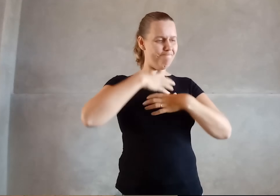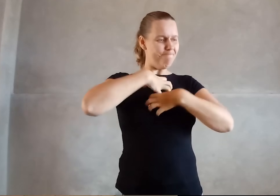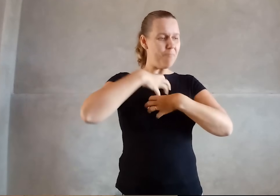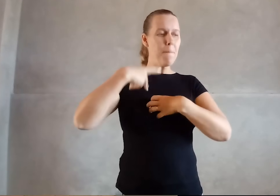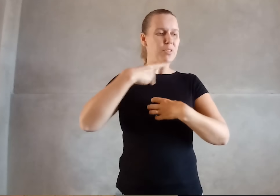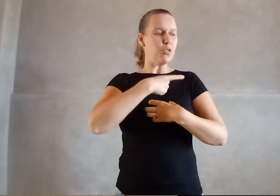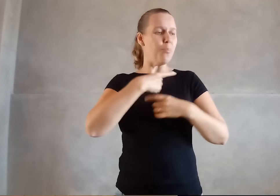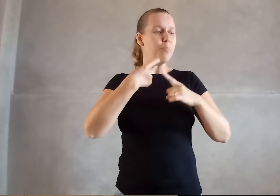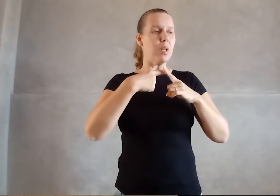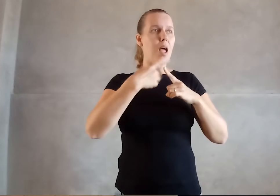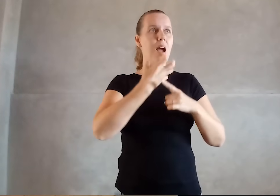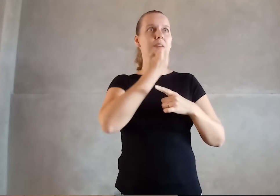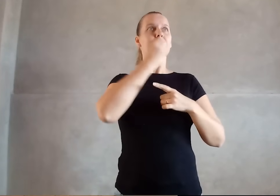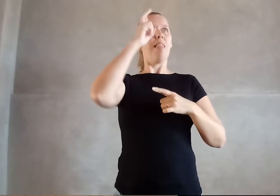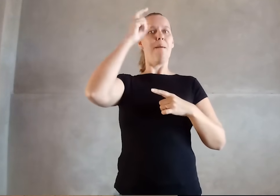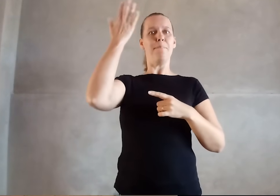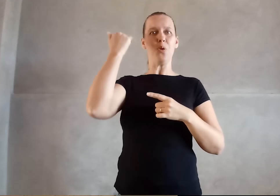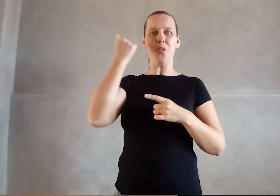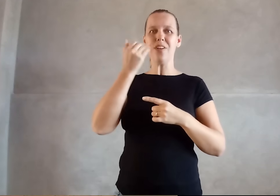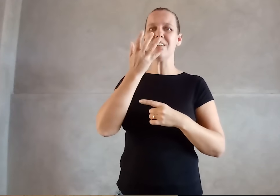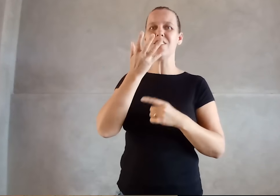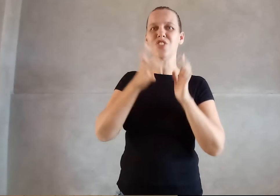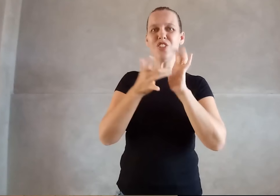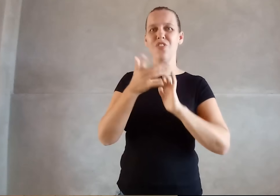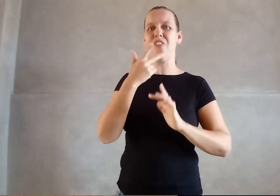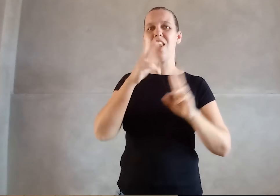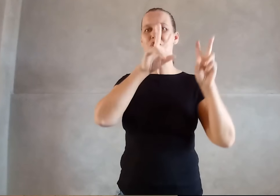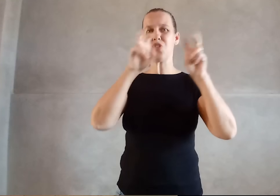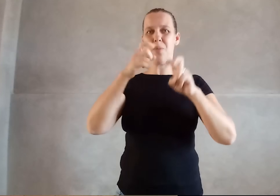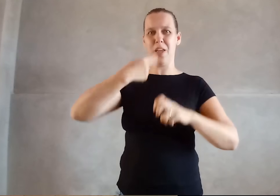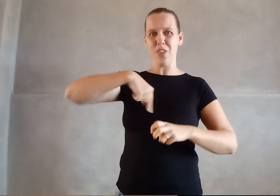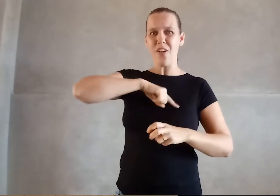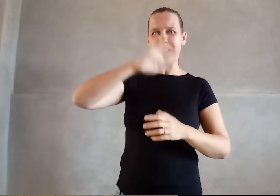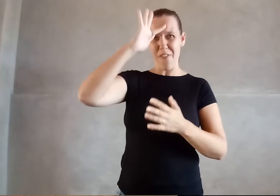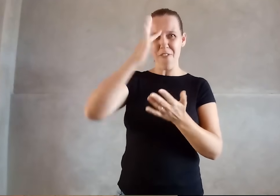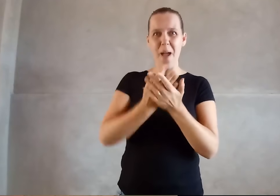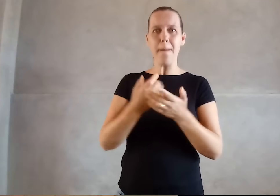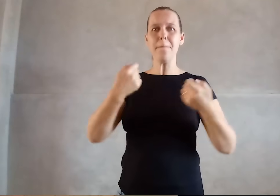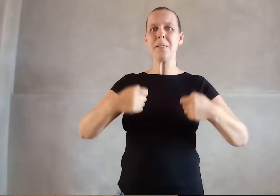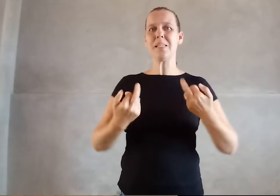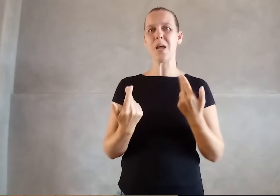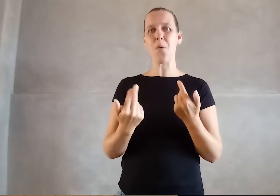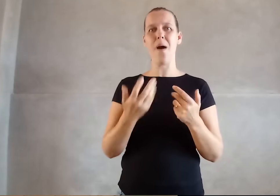a nossa fé, ela precisa se tornar como a fé de uma criança. Porque, de fato, as